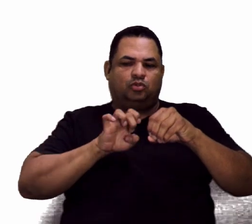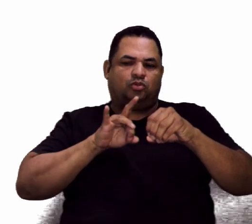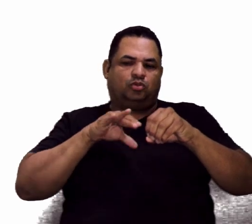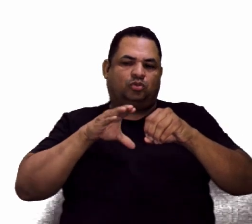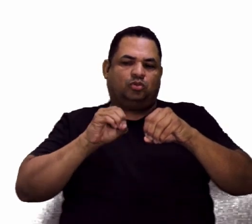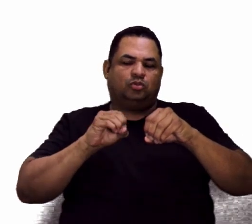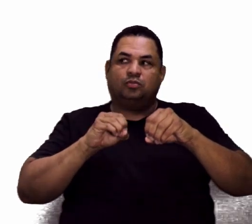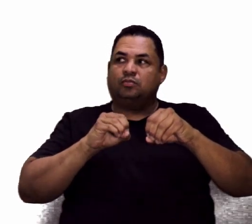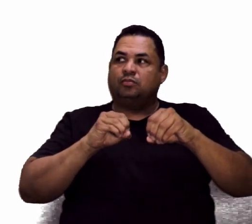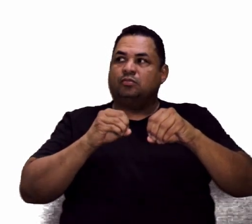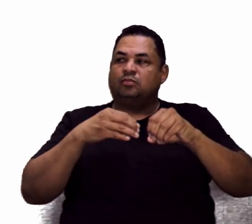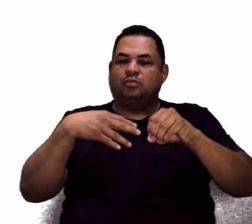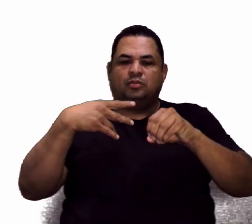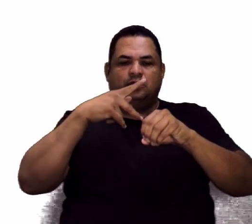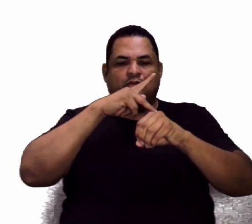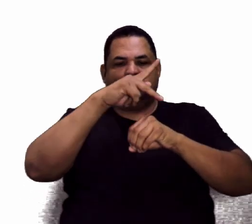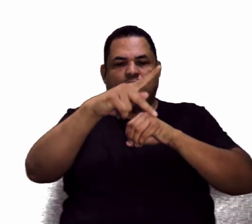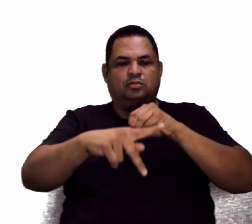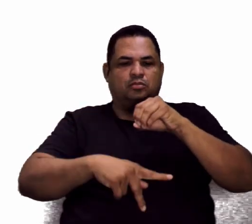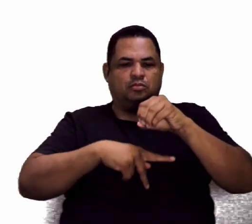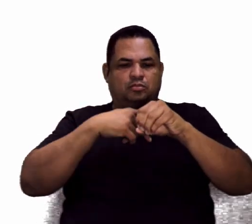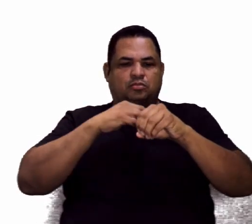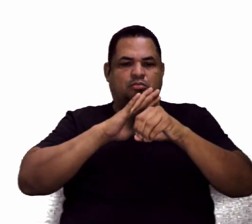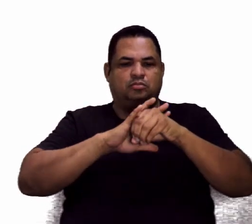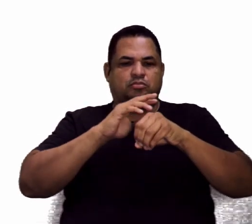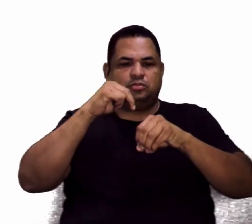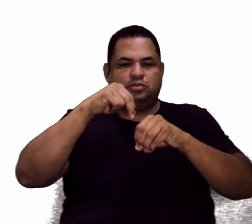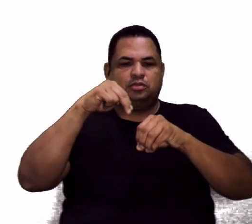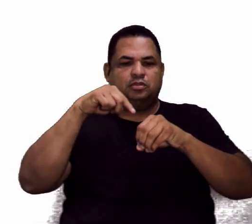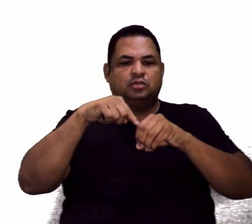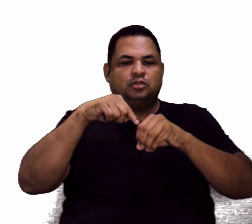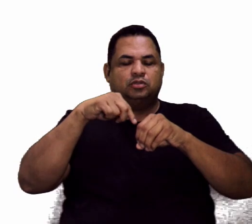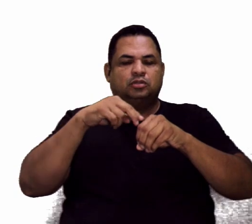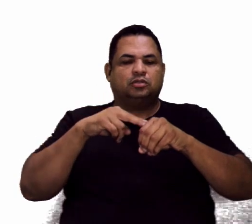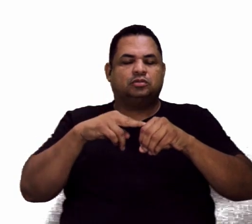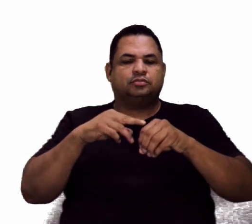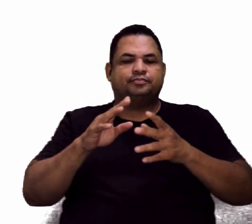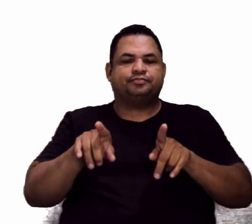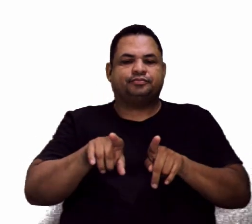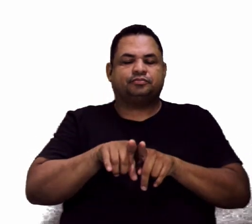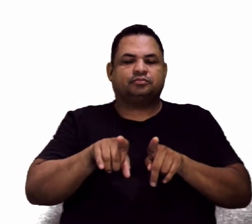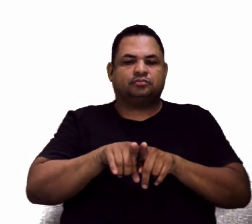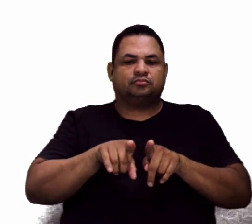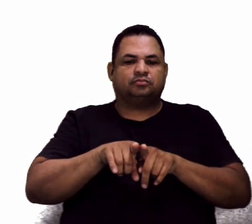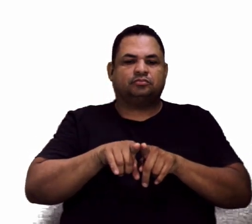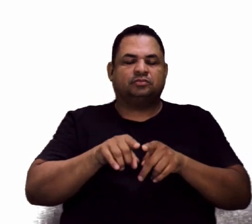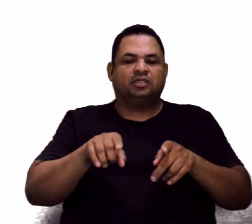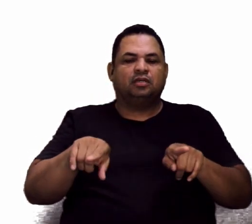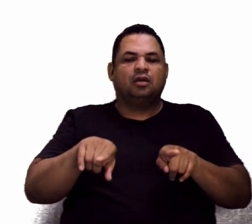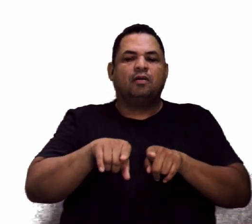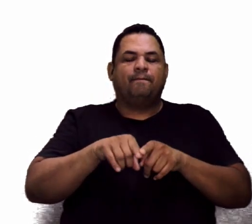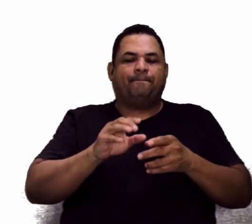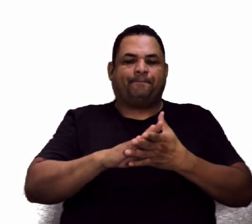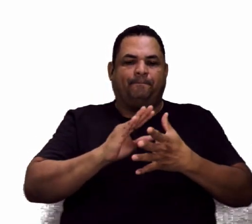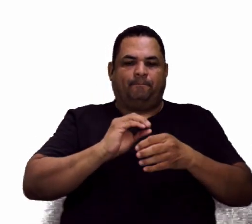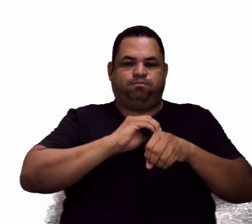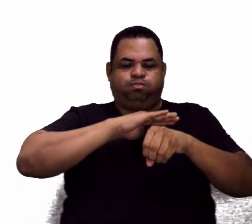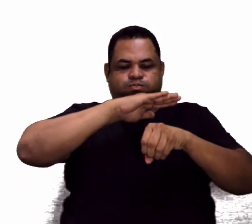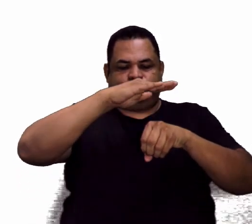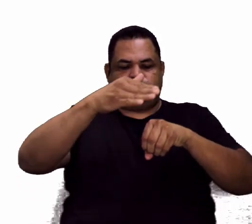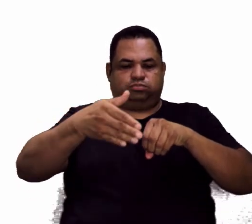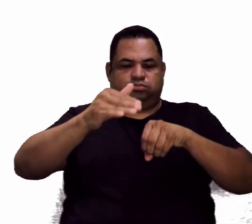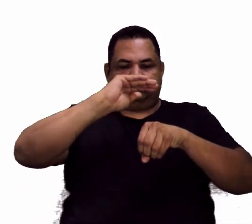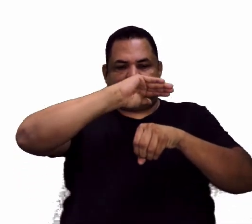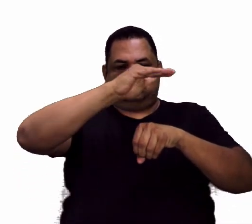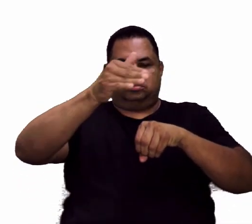fica o quê? Os prótons e fica os nêutrons. E os elétrons eles estão distribuídos na